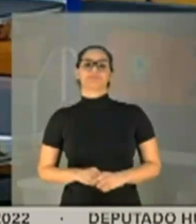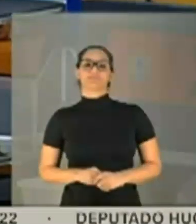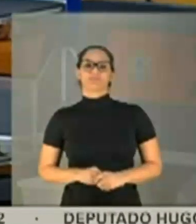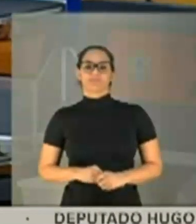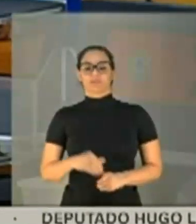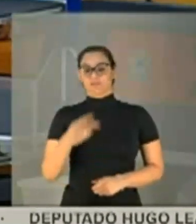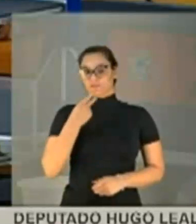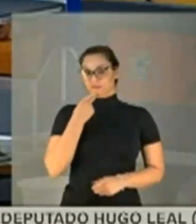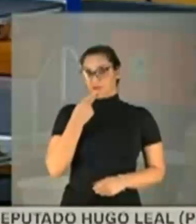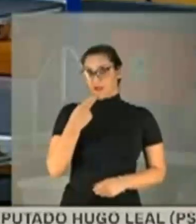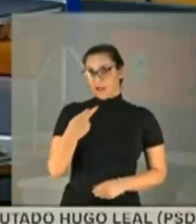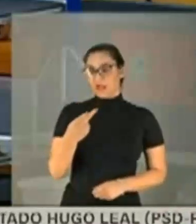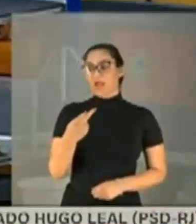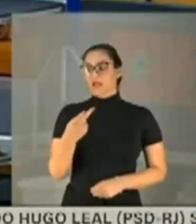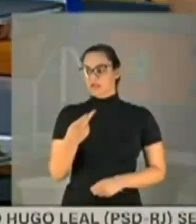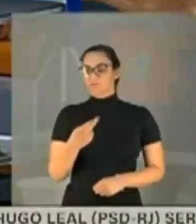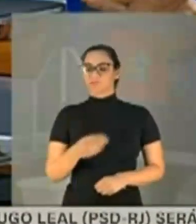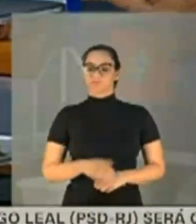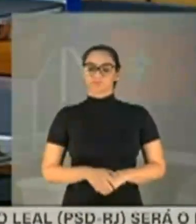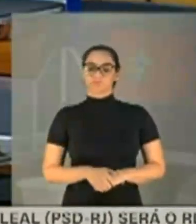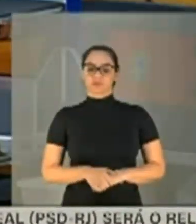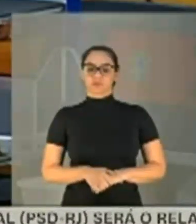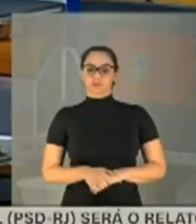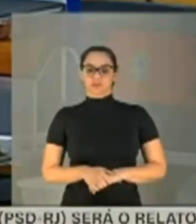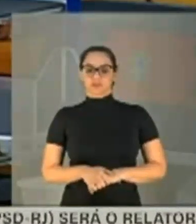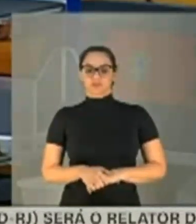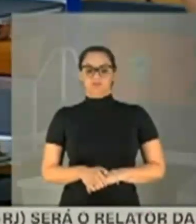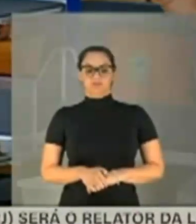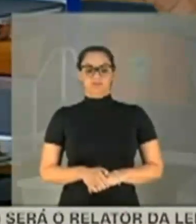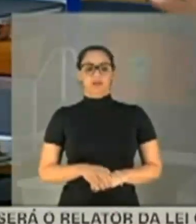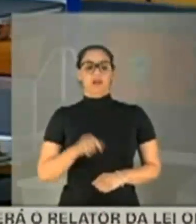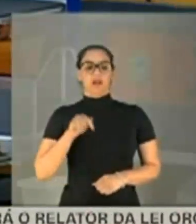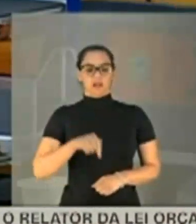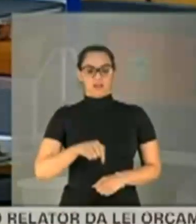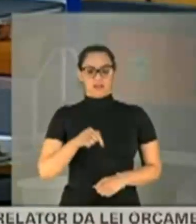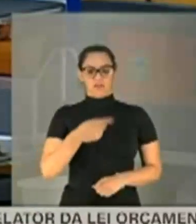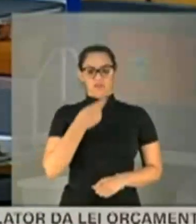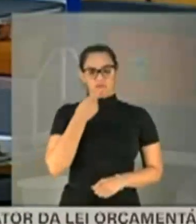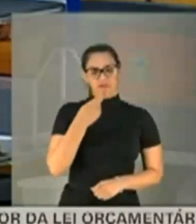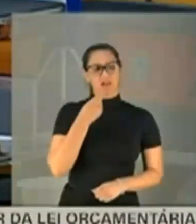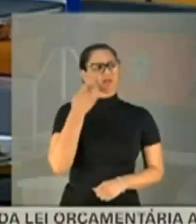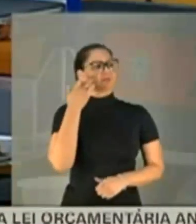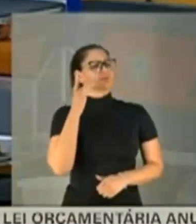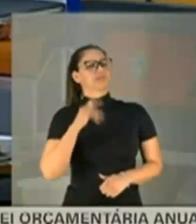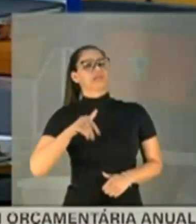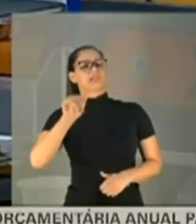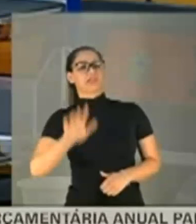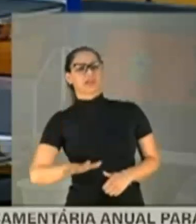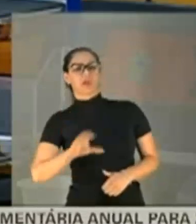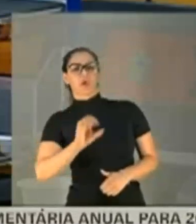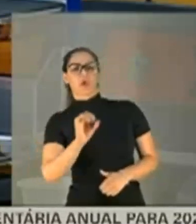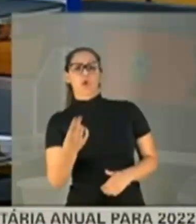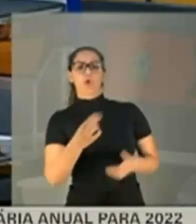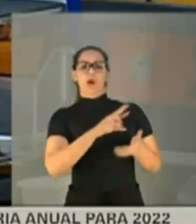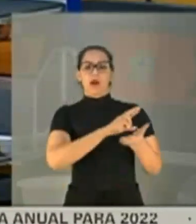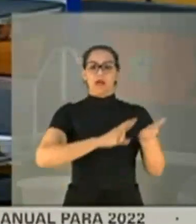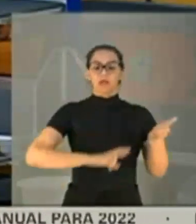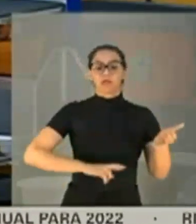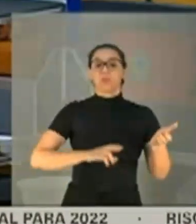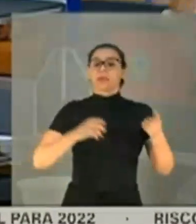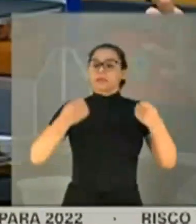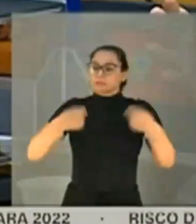dizer que foi suscitado aqui, eu não sei qual colega ou se foi pelo relator, de que é necessário